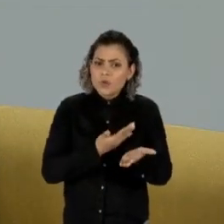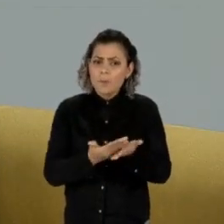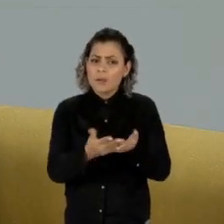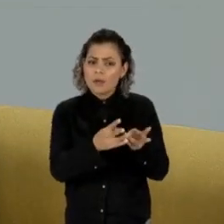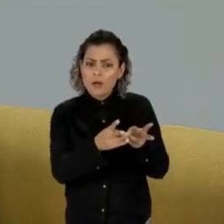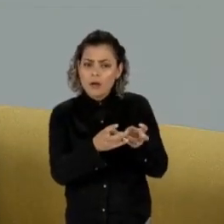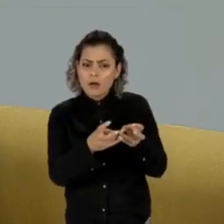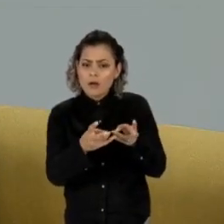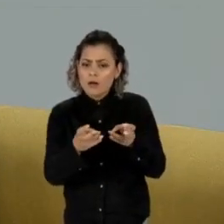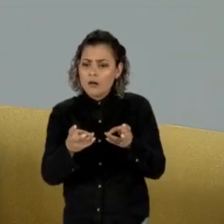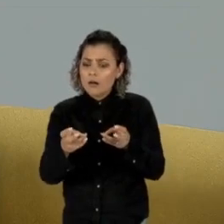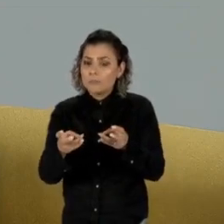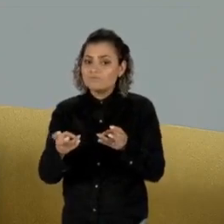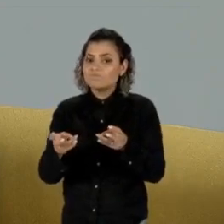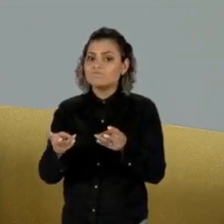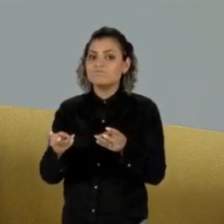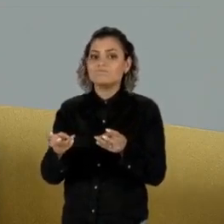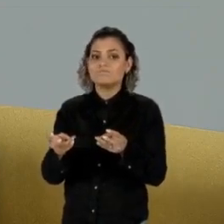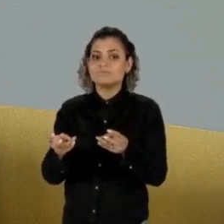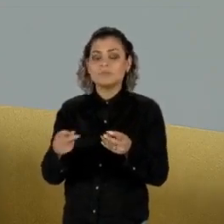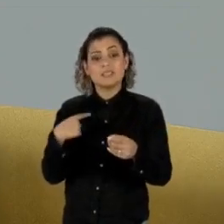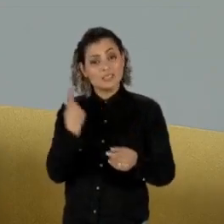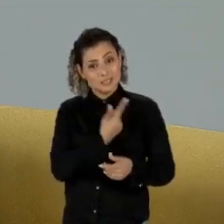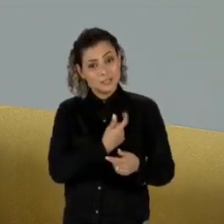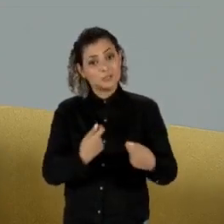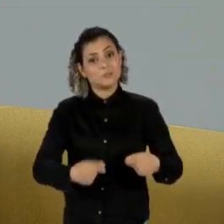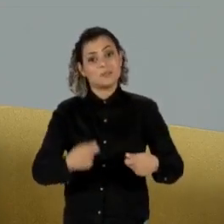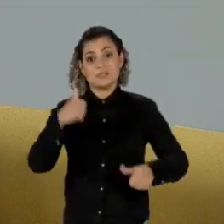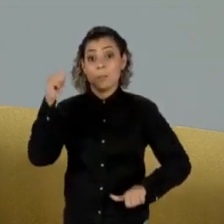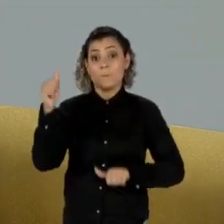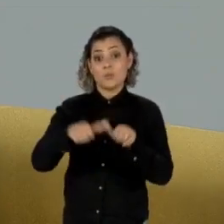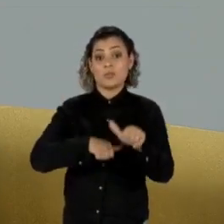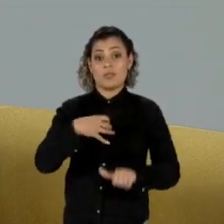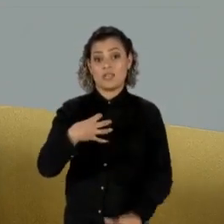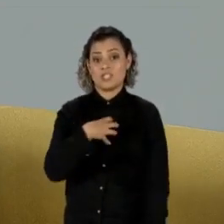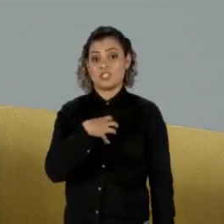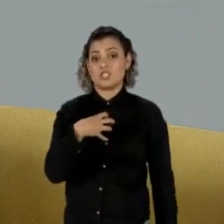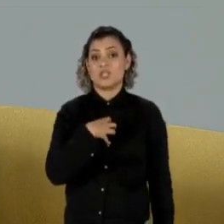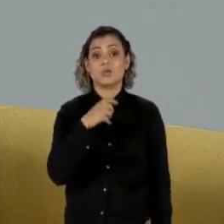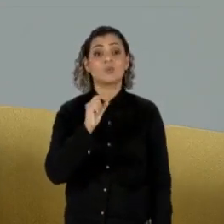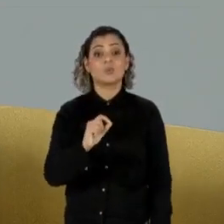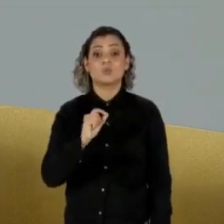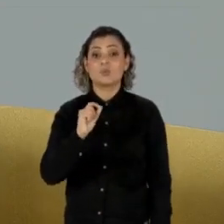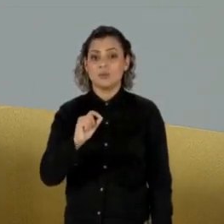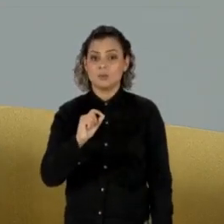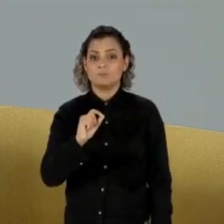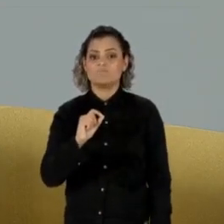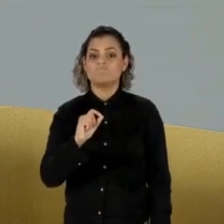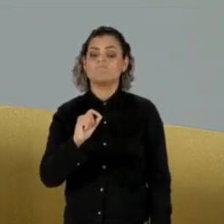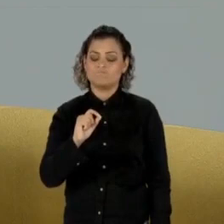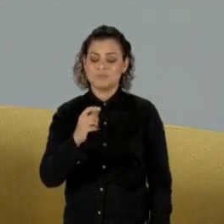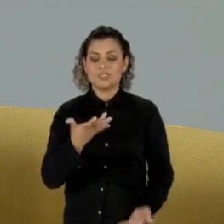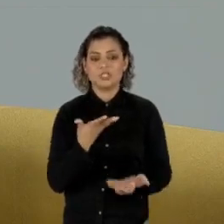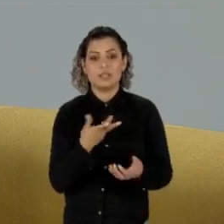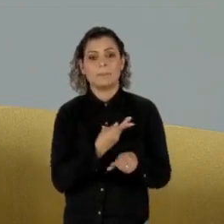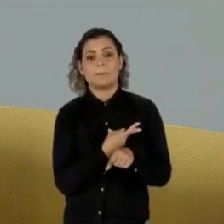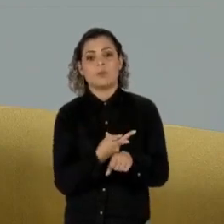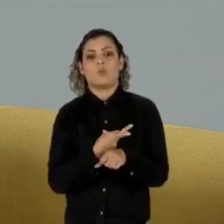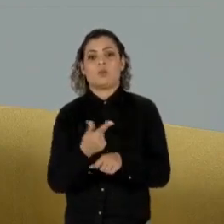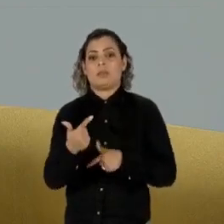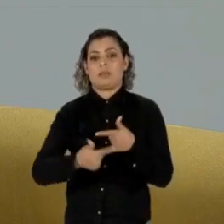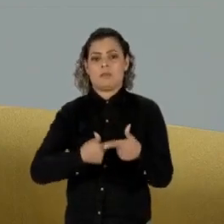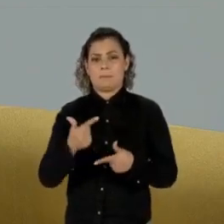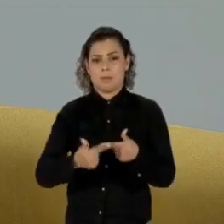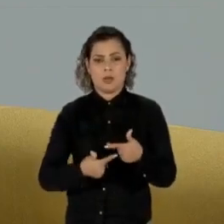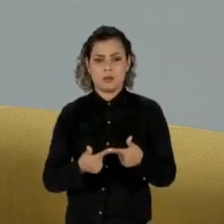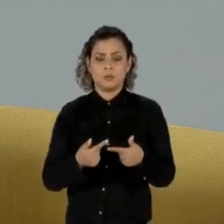é que é preciso mudar a forma disso é procurar esse emprego é porque a gente está falando